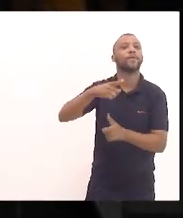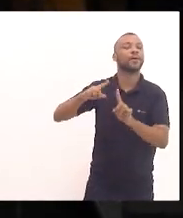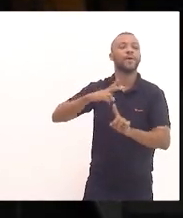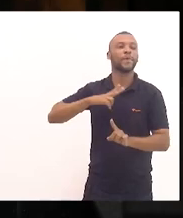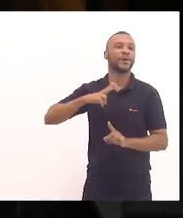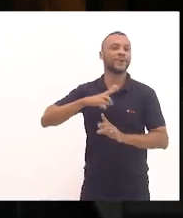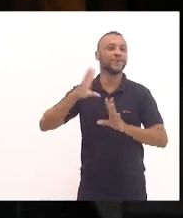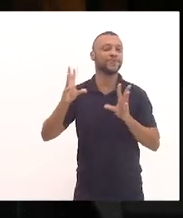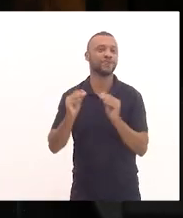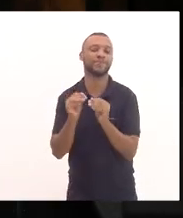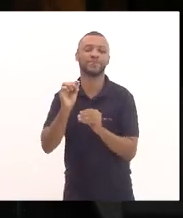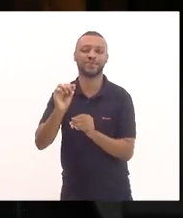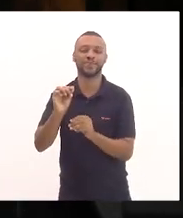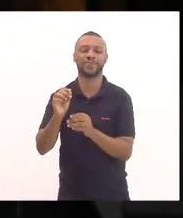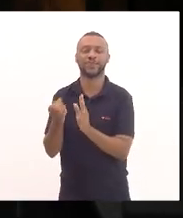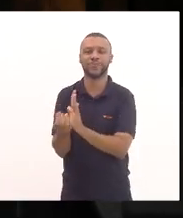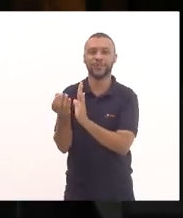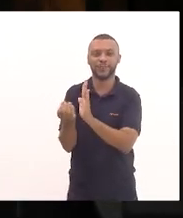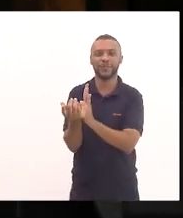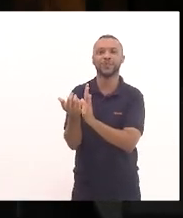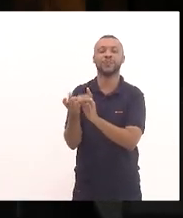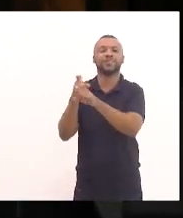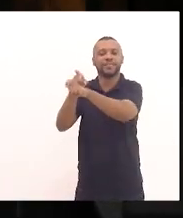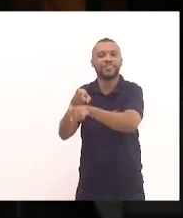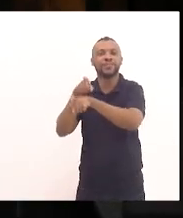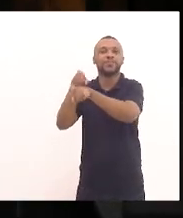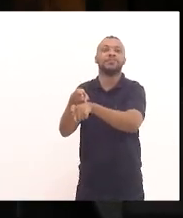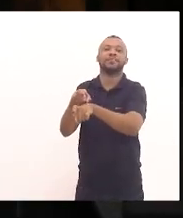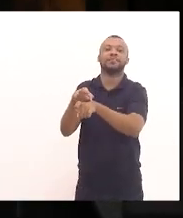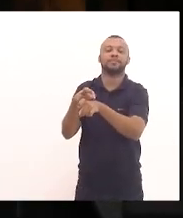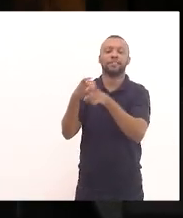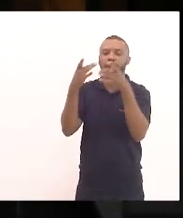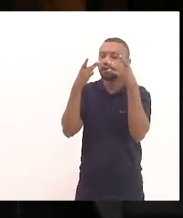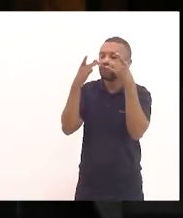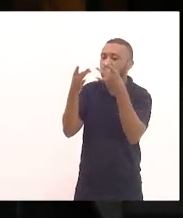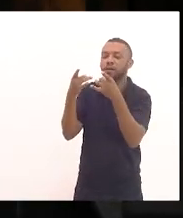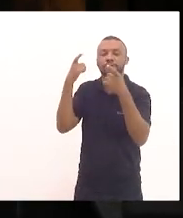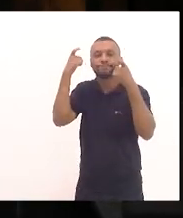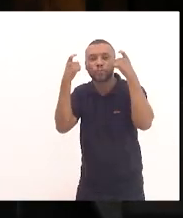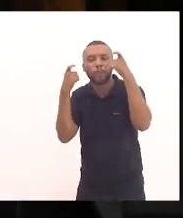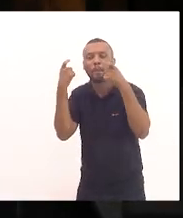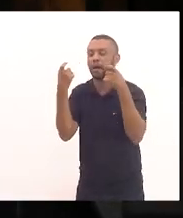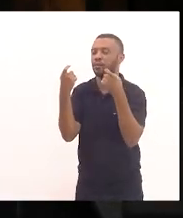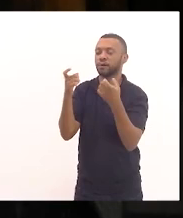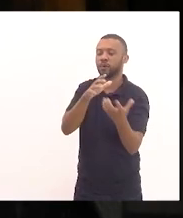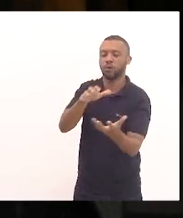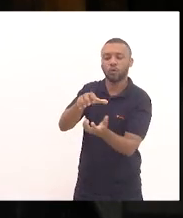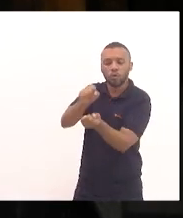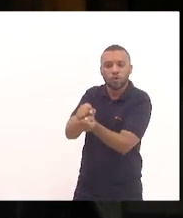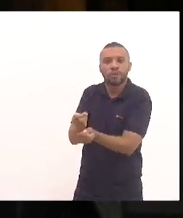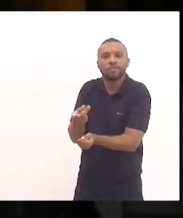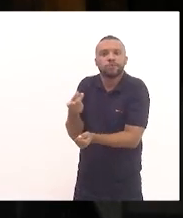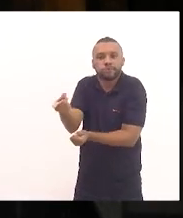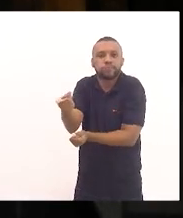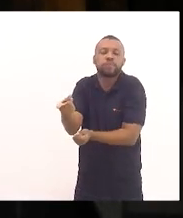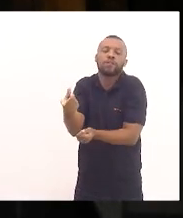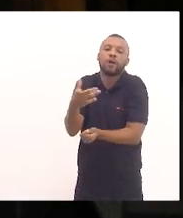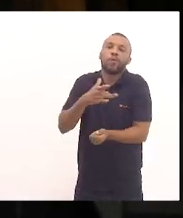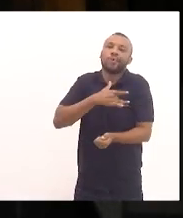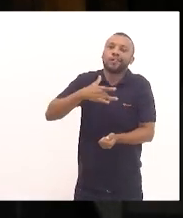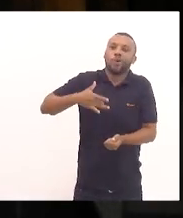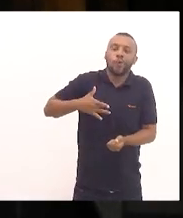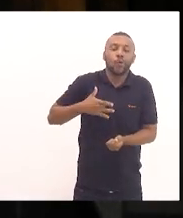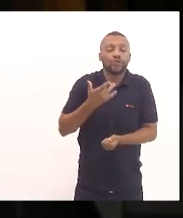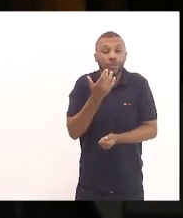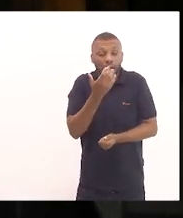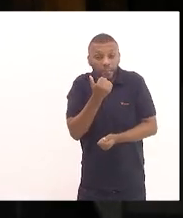particularmente a produção agrícola, preocupada com a sustentabilidade, preocupada com a segurança alimentar, preocupada com a saúde da população. Por isso é muito importante